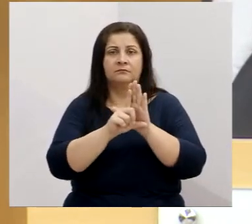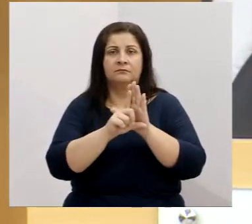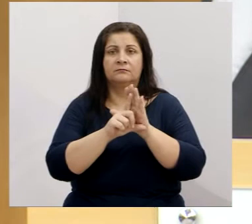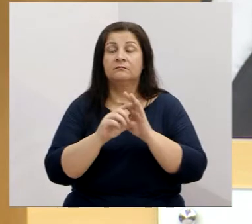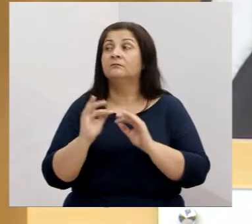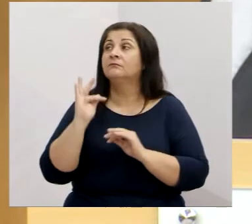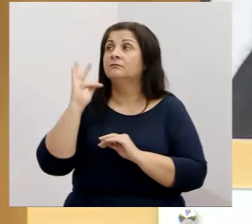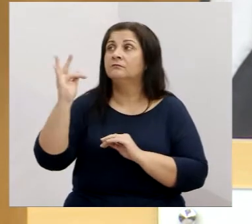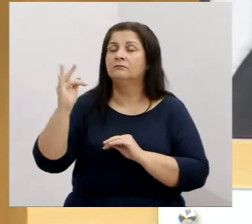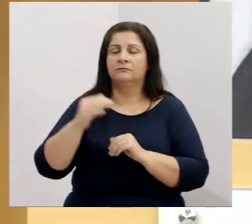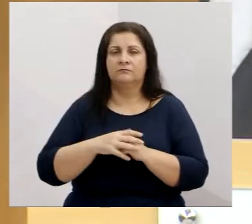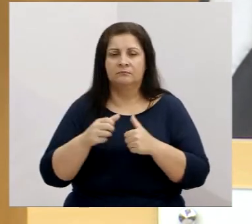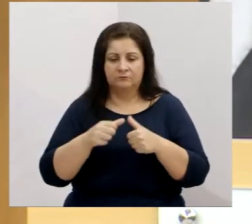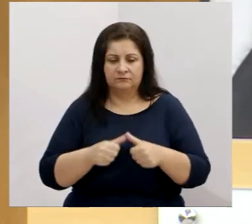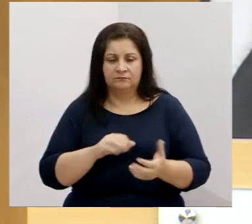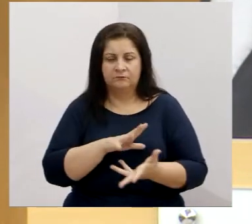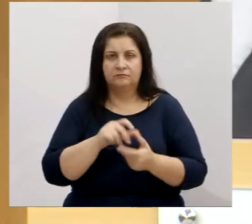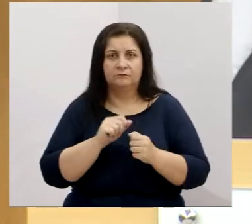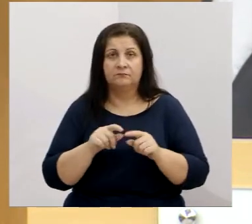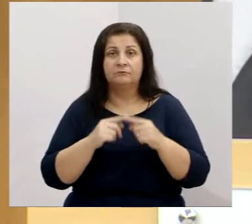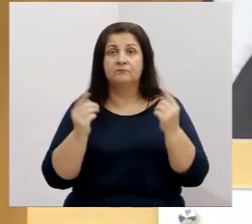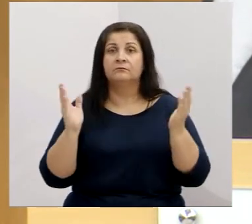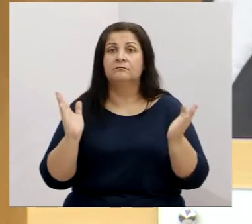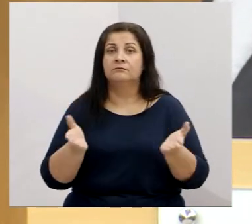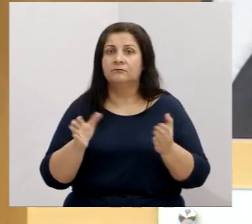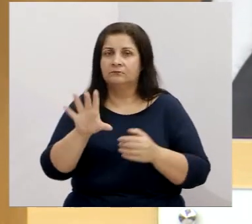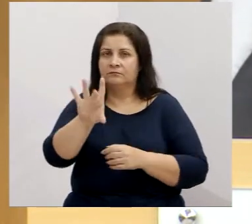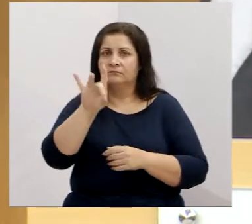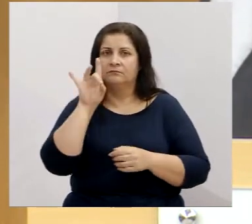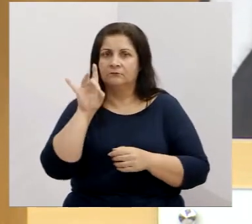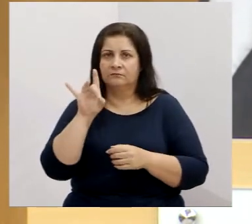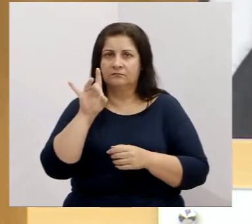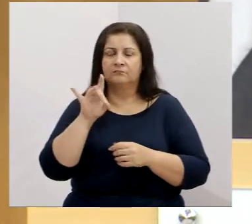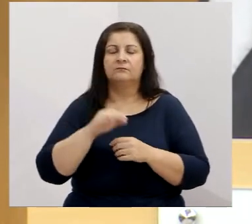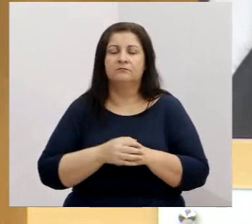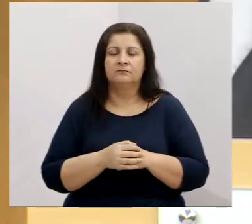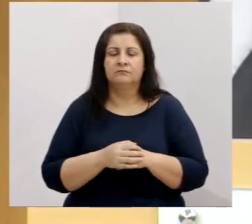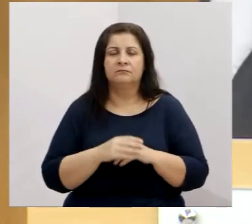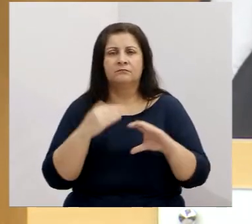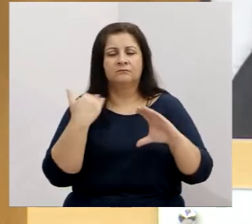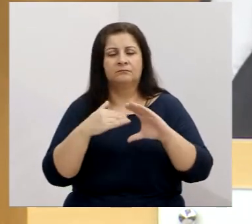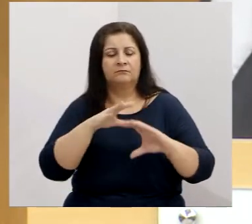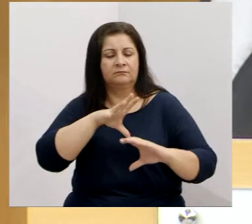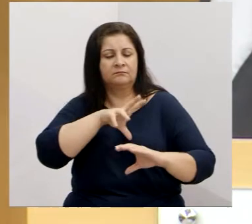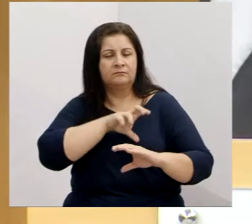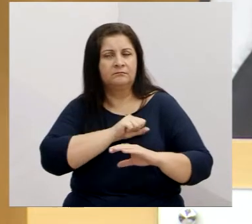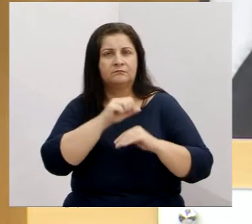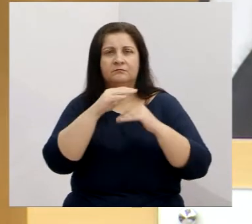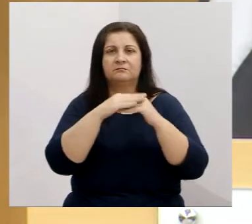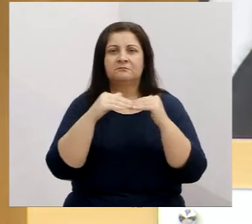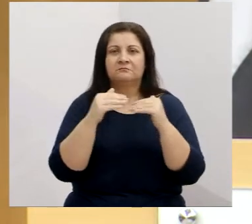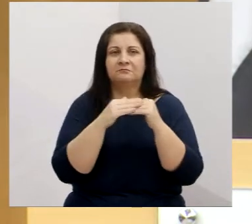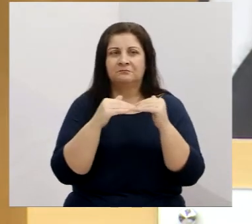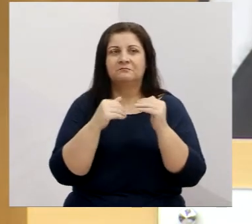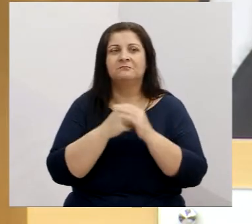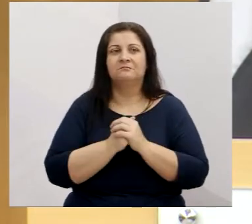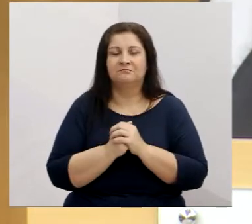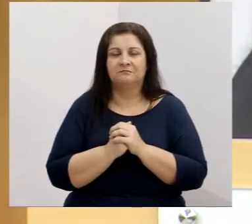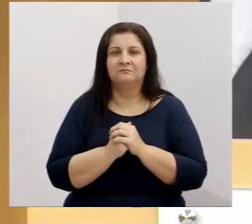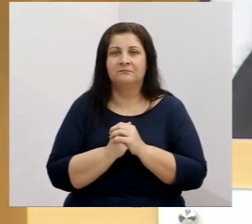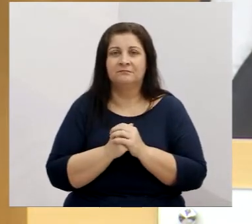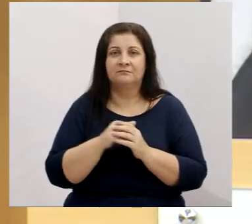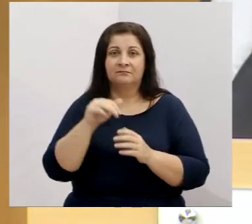o mundo mas hoje eu escolhi uma mensagem de amor e afeto uma uma mensagem muito romântica